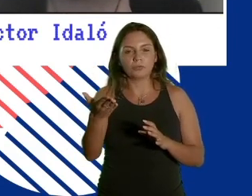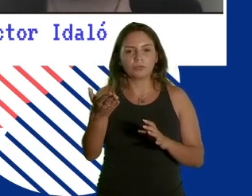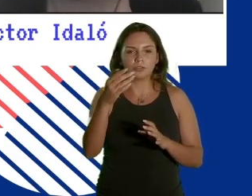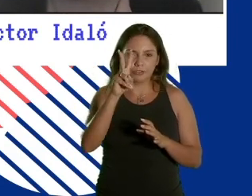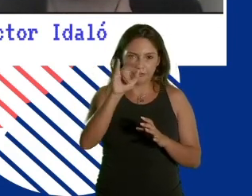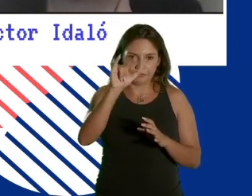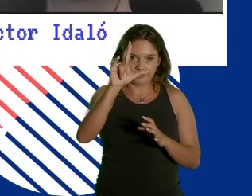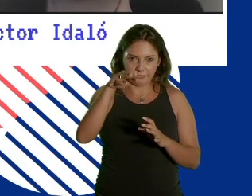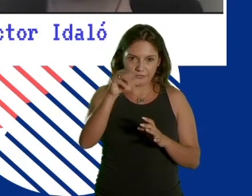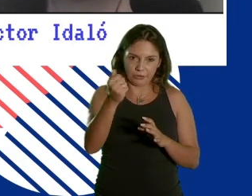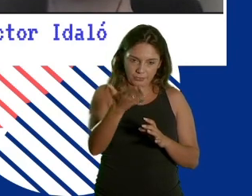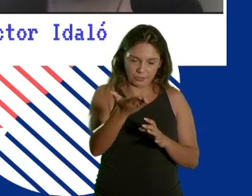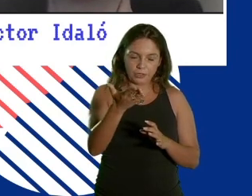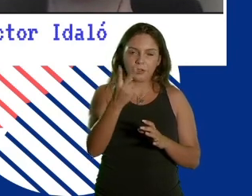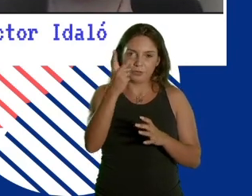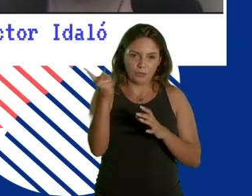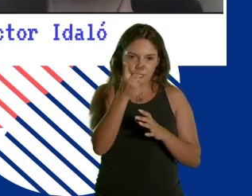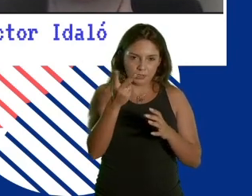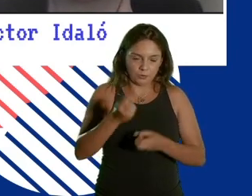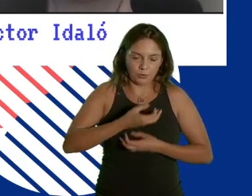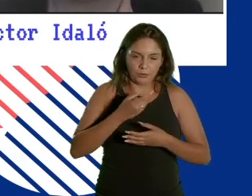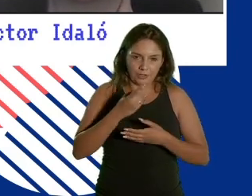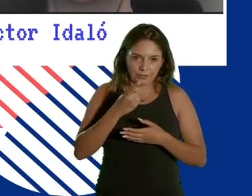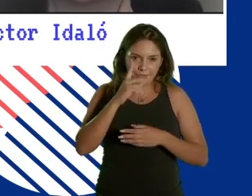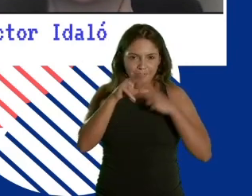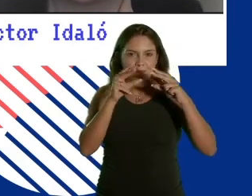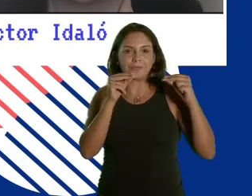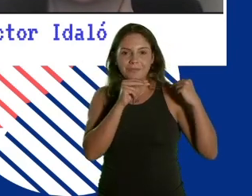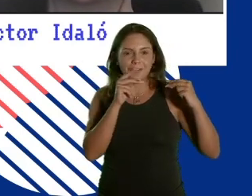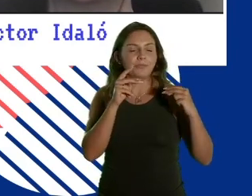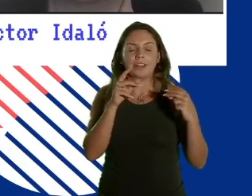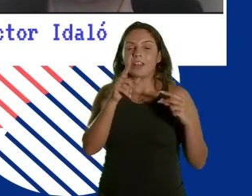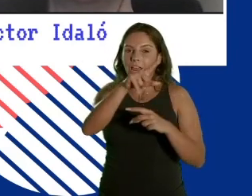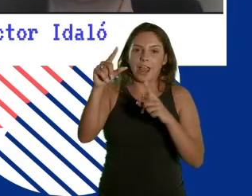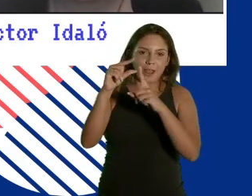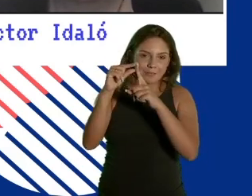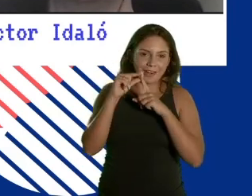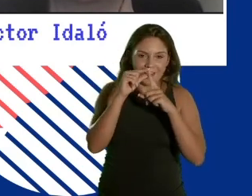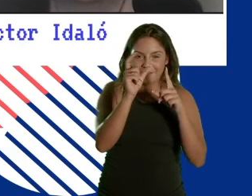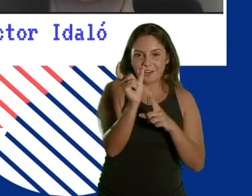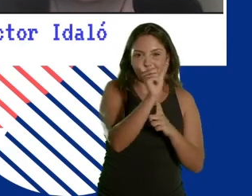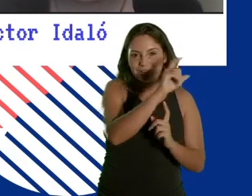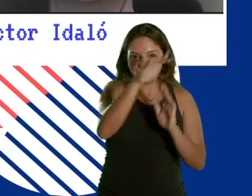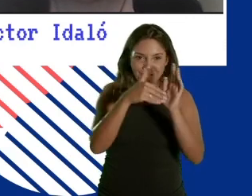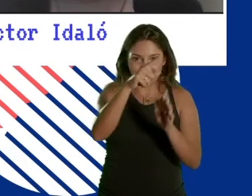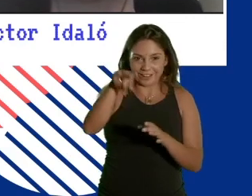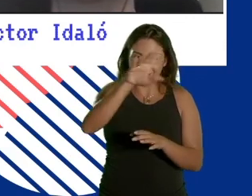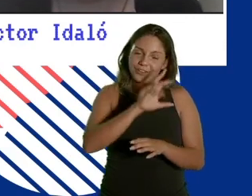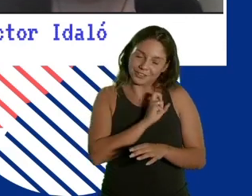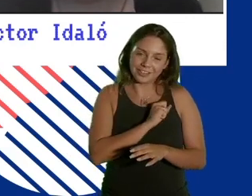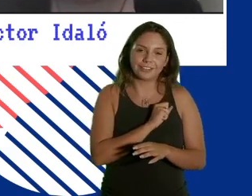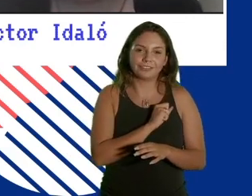com Vilma Cunha Duarte, dois poetas de Araxá, que nos brindaram com suas belas palavras. Eu espero que todos vocês tenham